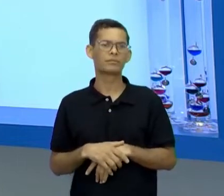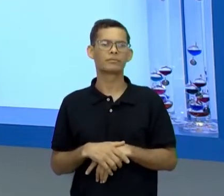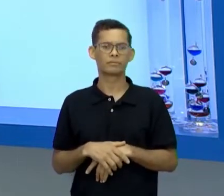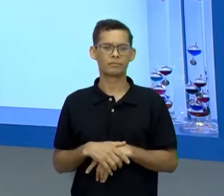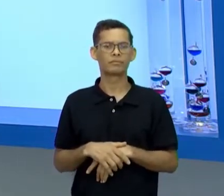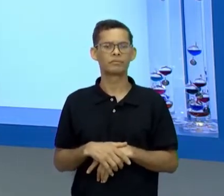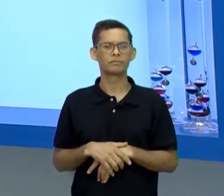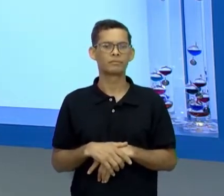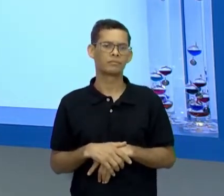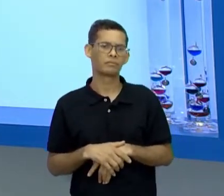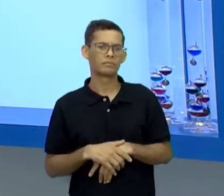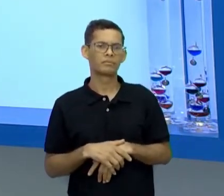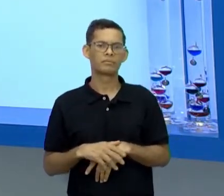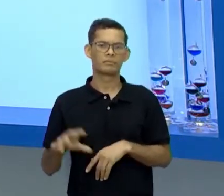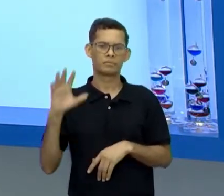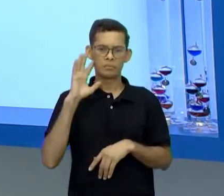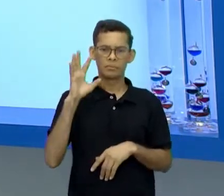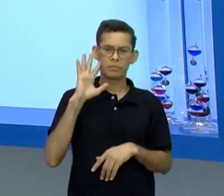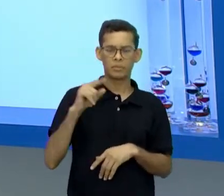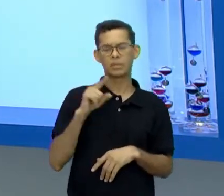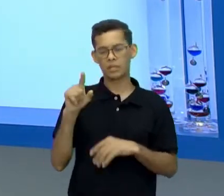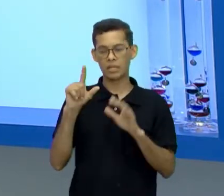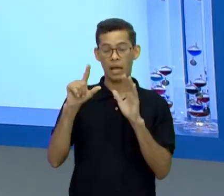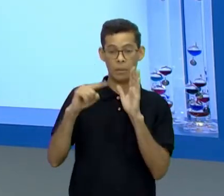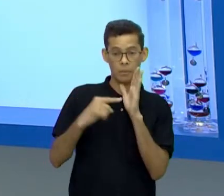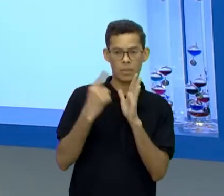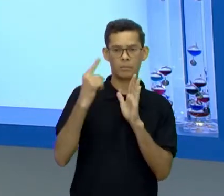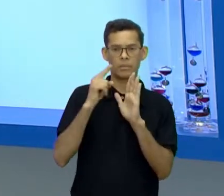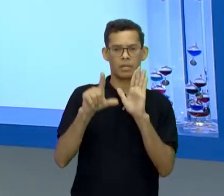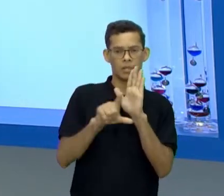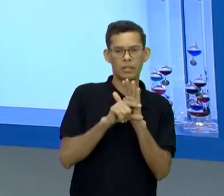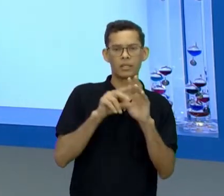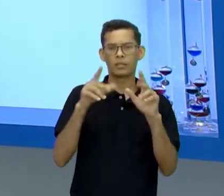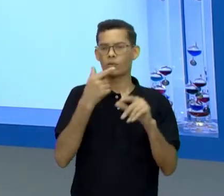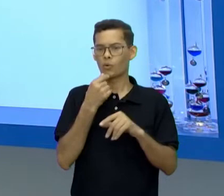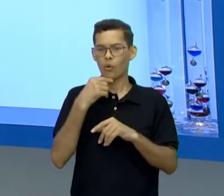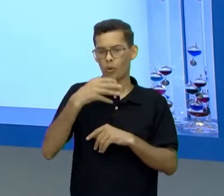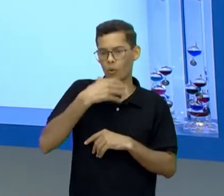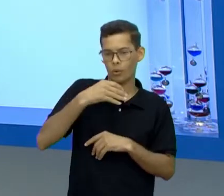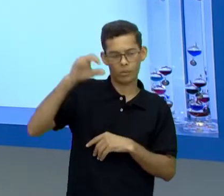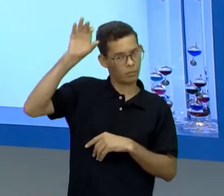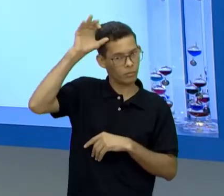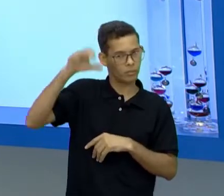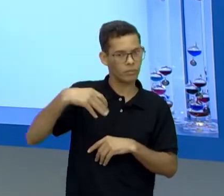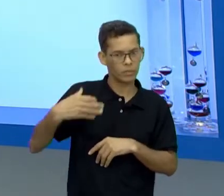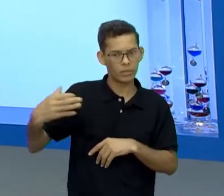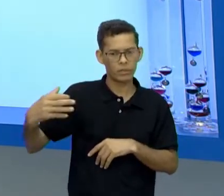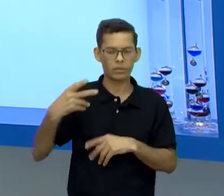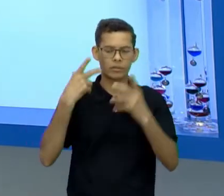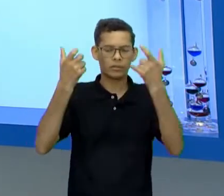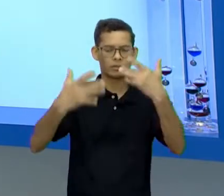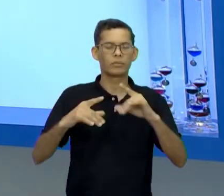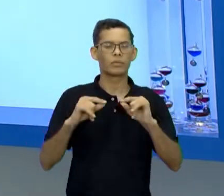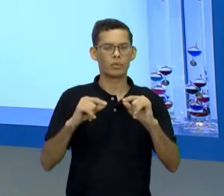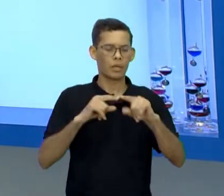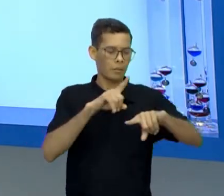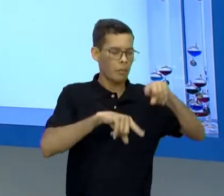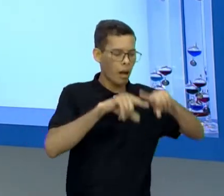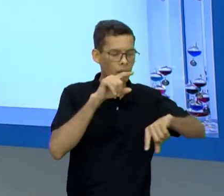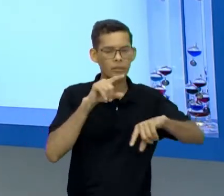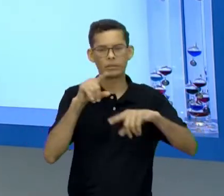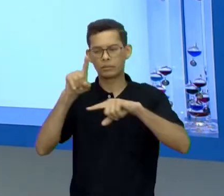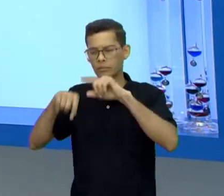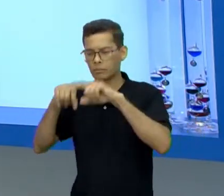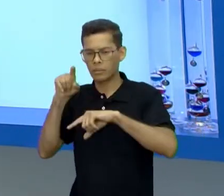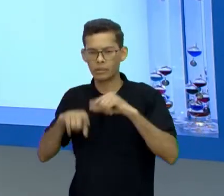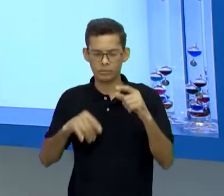assim. Pela lei do Newton, Isaac Newton, da gravitação, massa atrai massa. Ah, mas eu não vejo esse